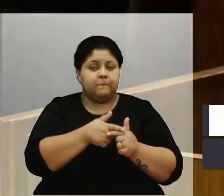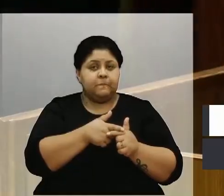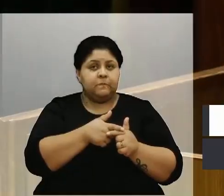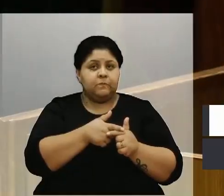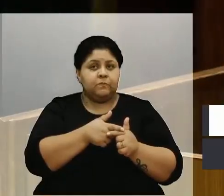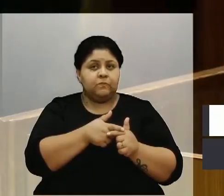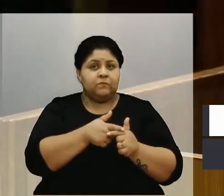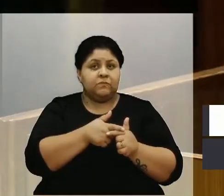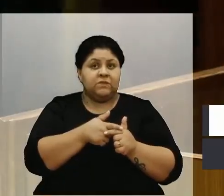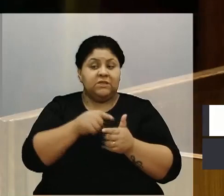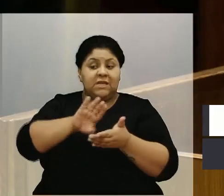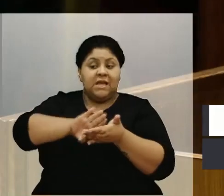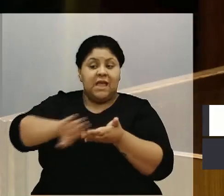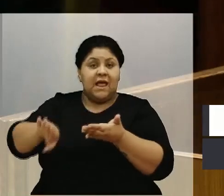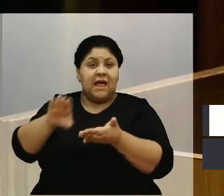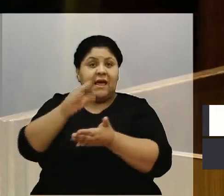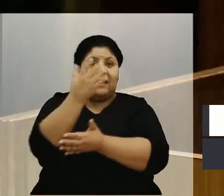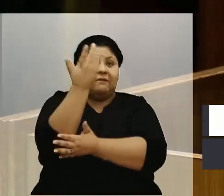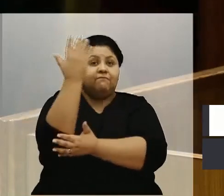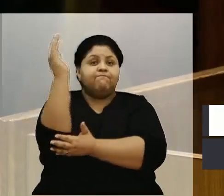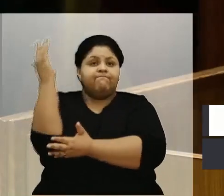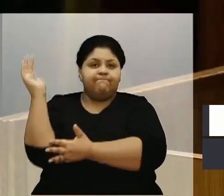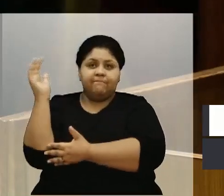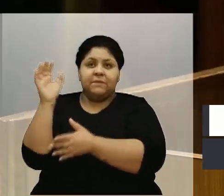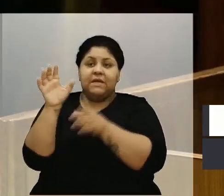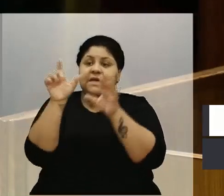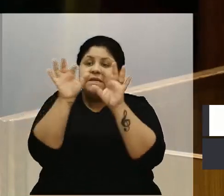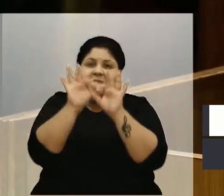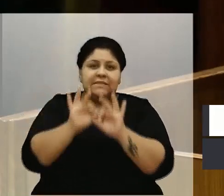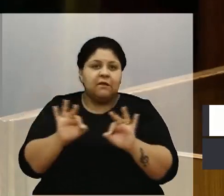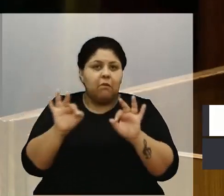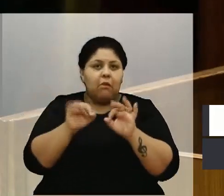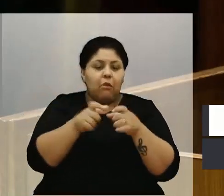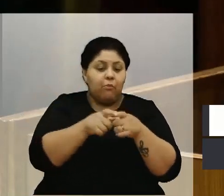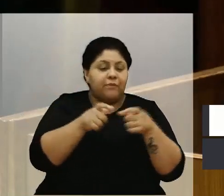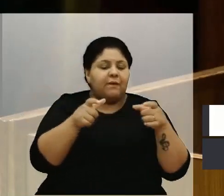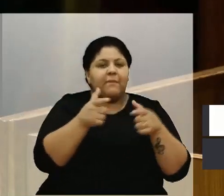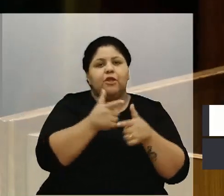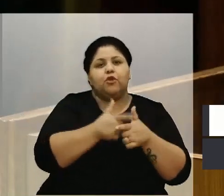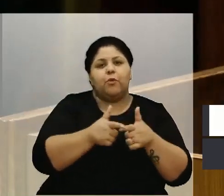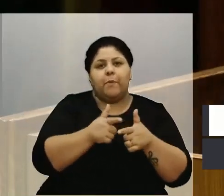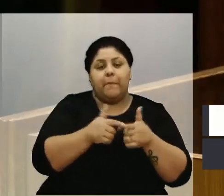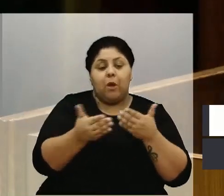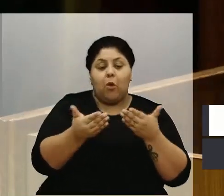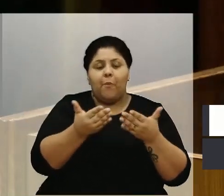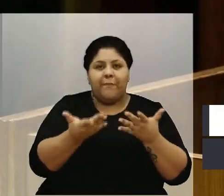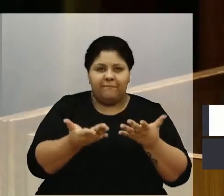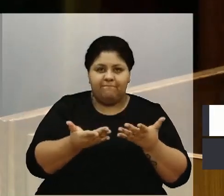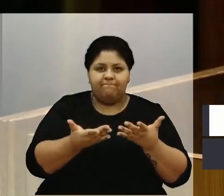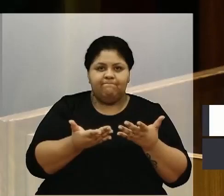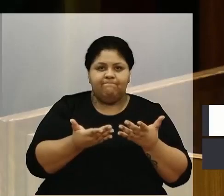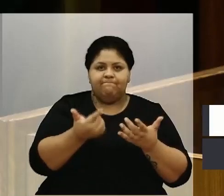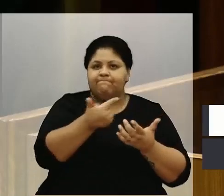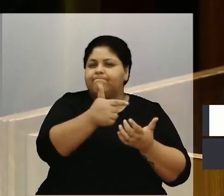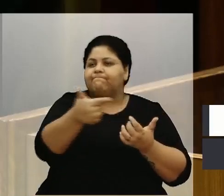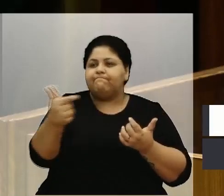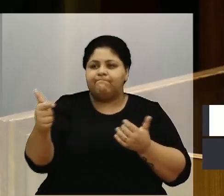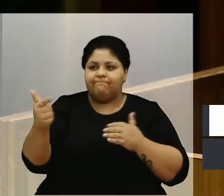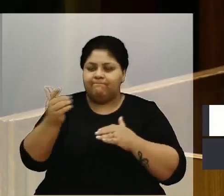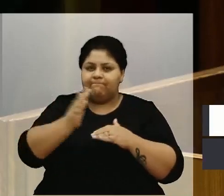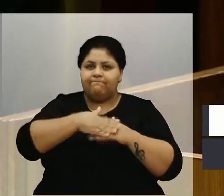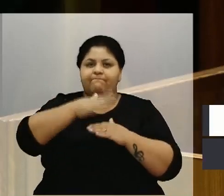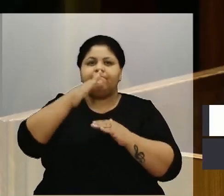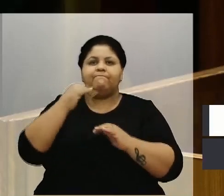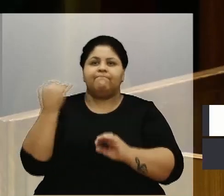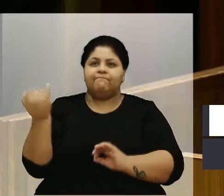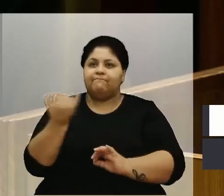A retirada de árvores é muito simples para o tamanho do problema. Outras variáveis são muito mais